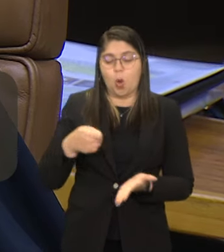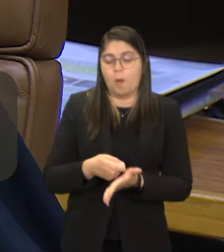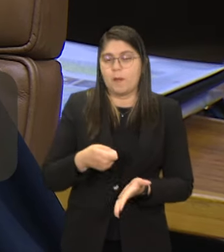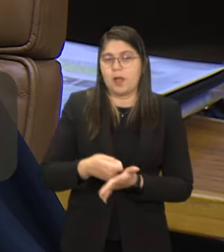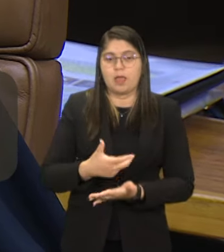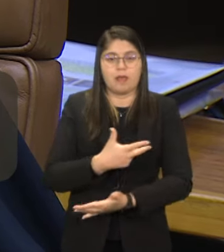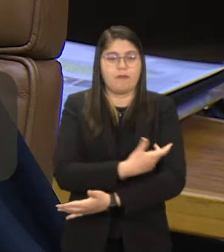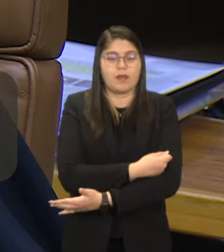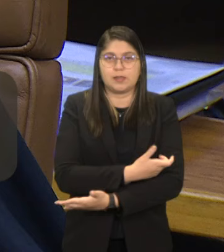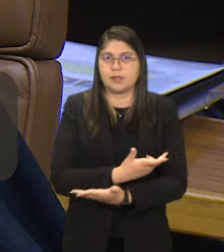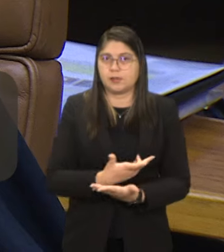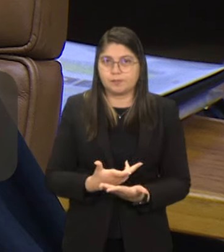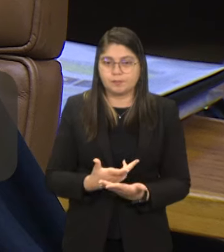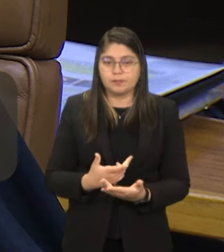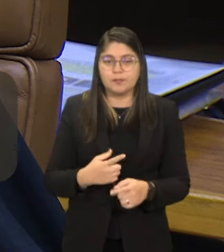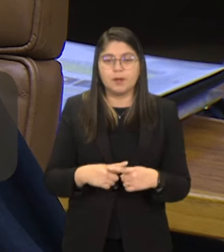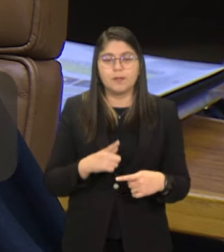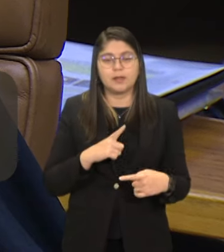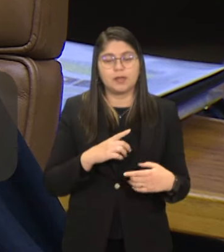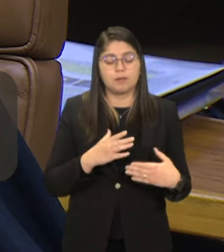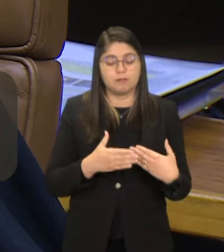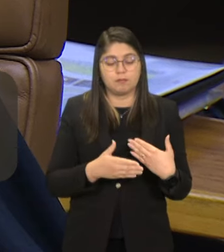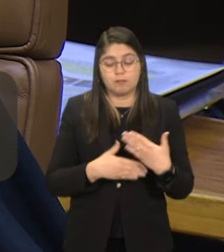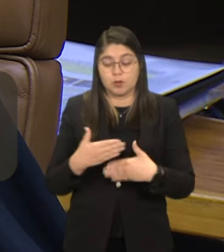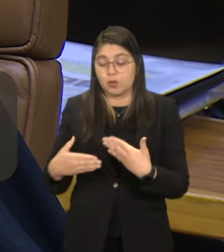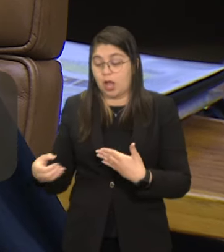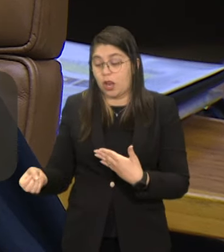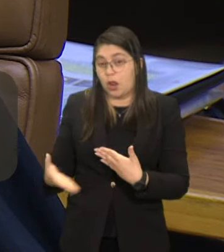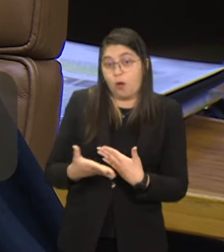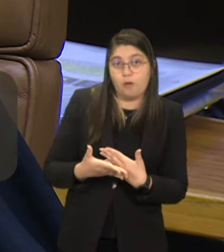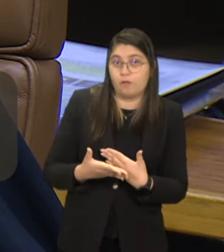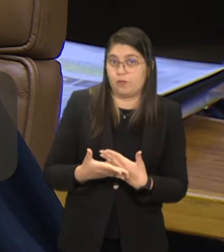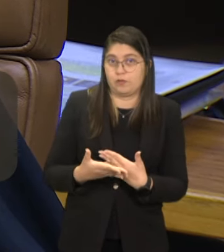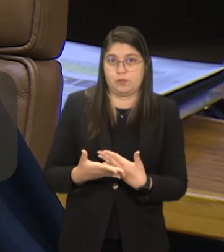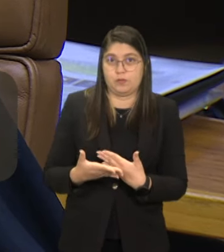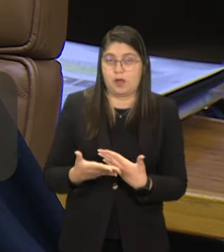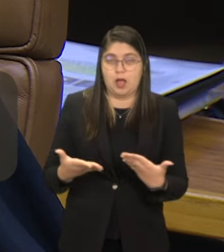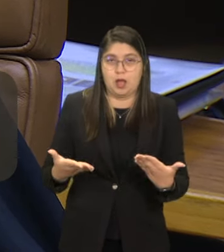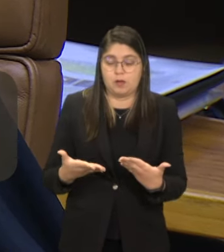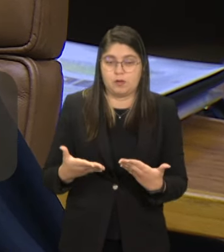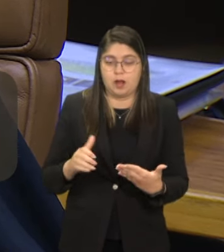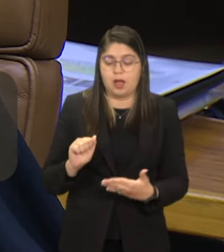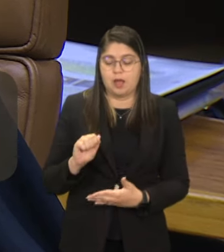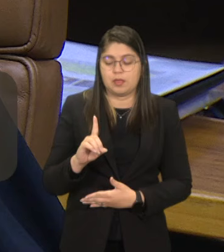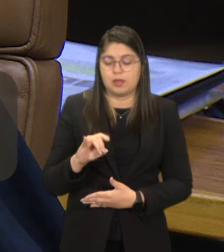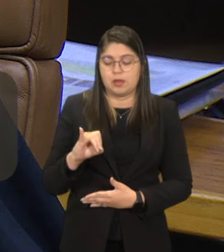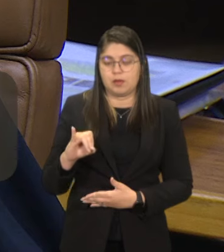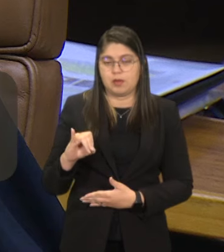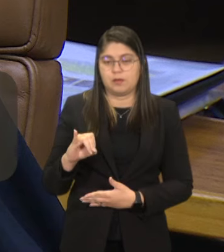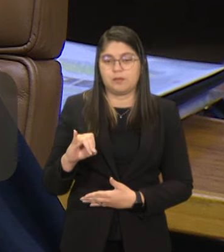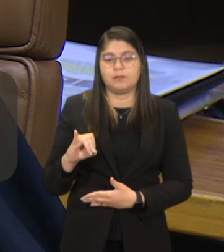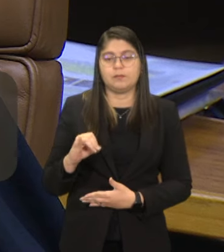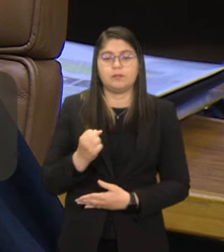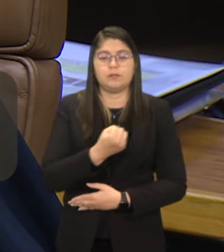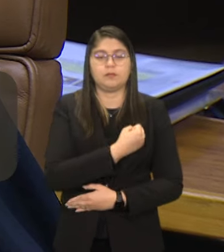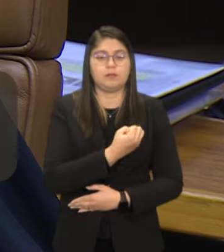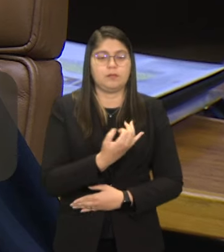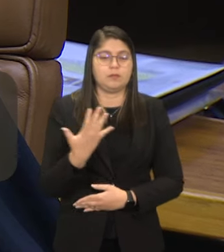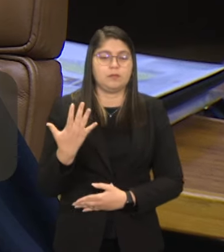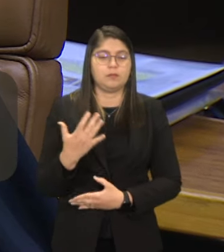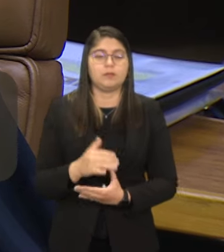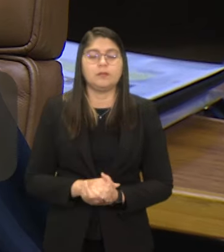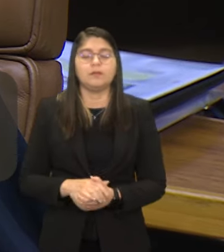sido concedida por processos inéditos e nunca aplicados em massa, precedente da ADI 6.586. Contudo, o